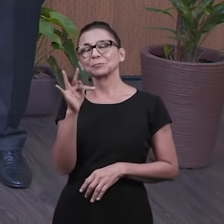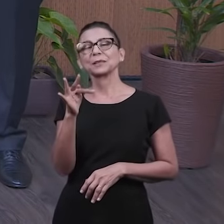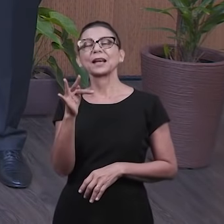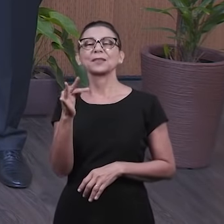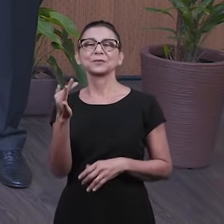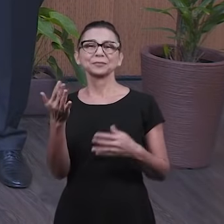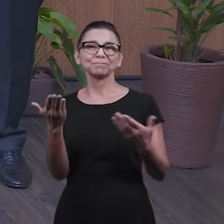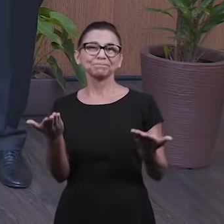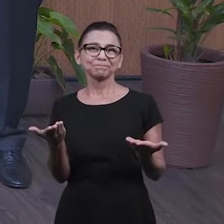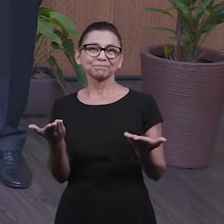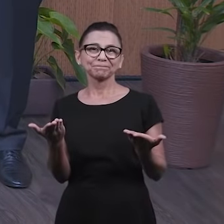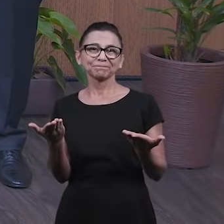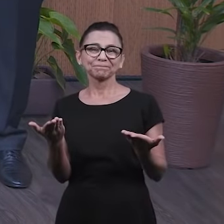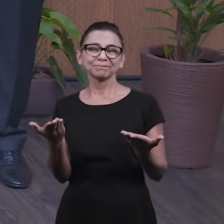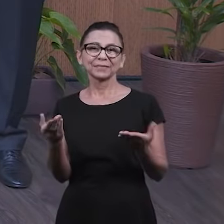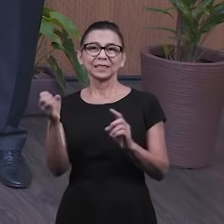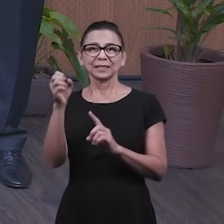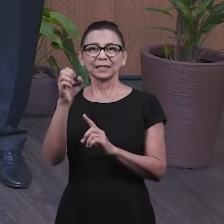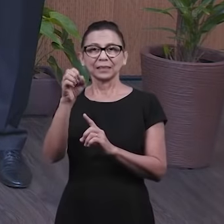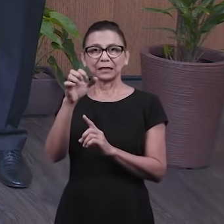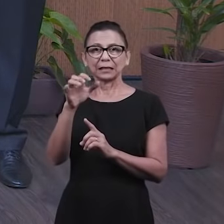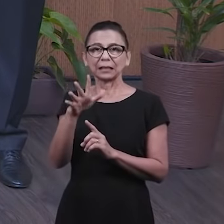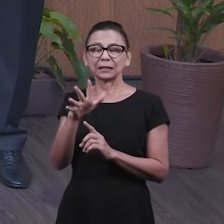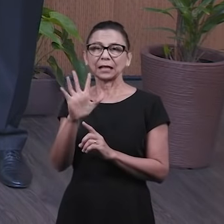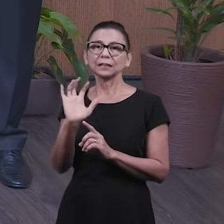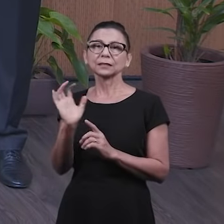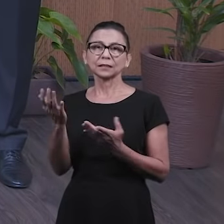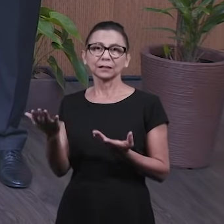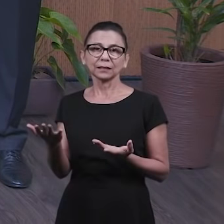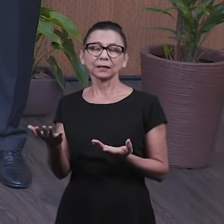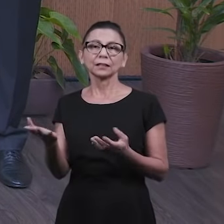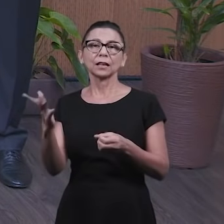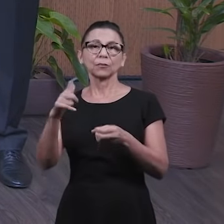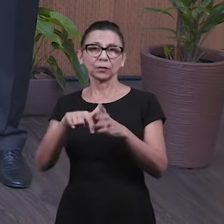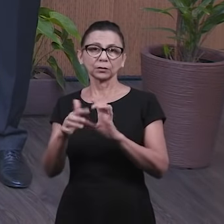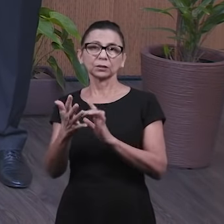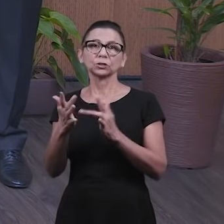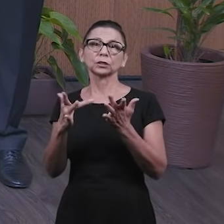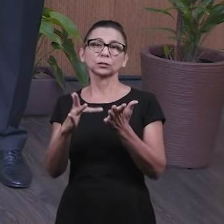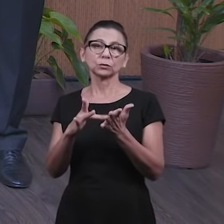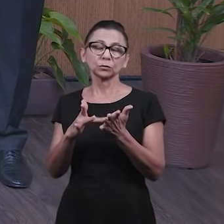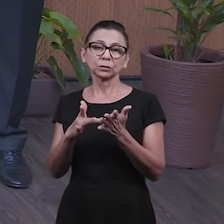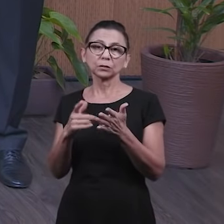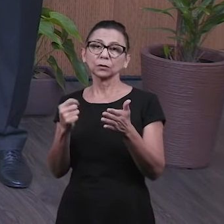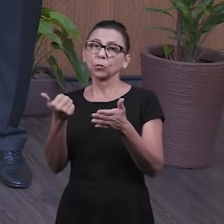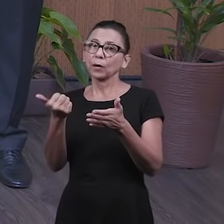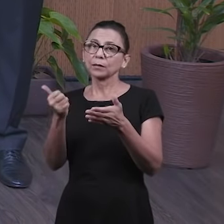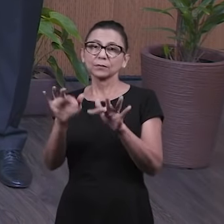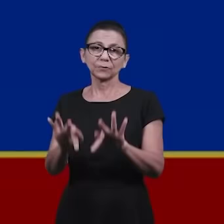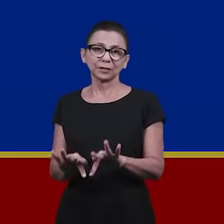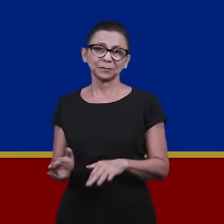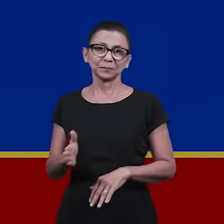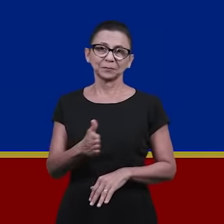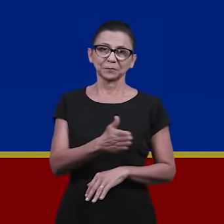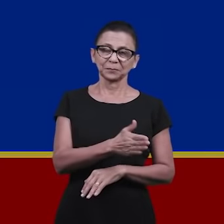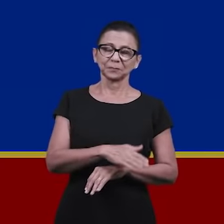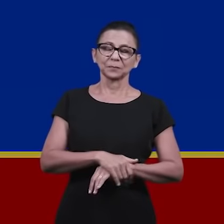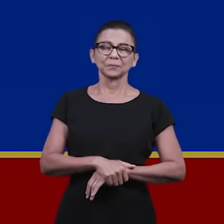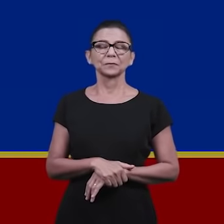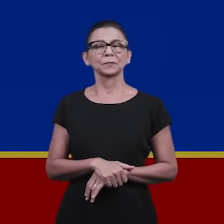esse respeito, podemos citar o comentário de Cibele Cristina, de São Paulo, capital, que disse: